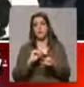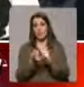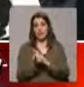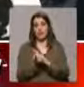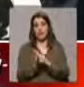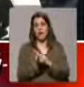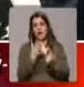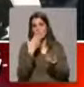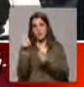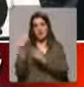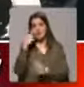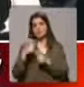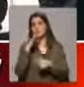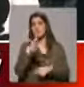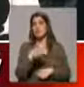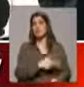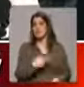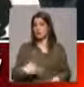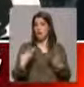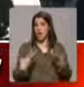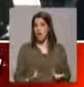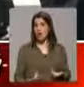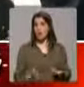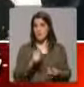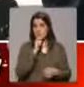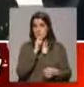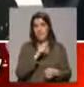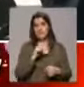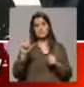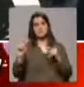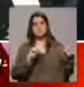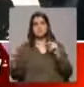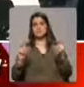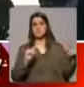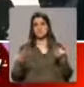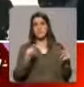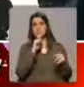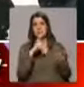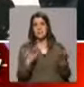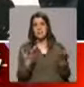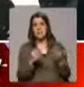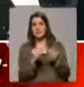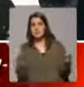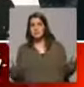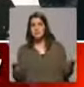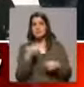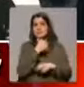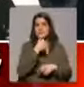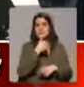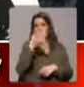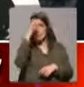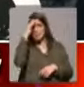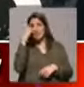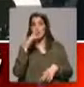muita gente que diz que a Dinamarca agora pode começar a dispersar-se nesta decisão e nesta opinião.